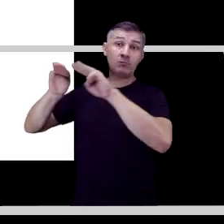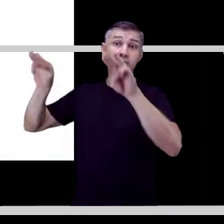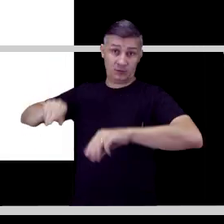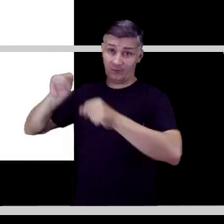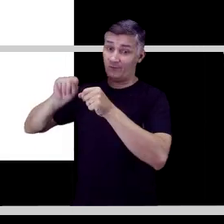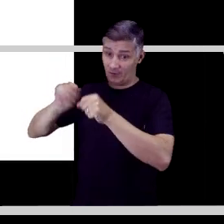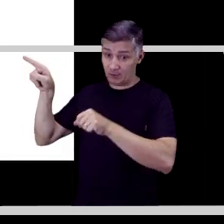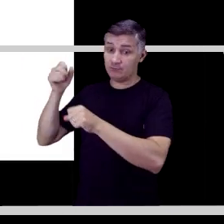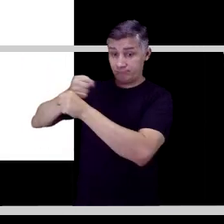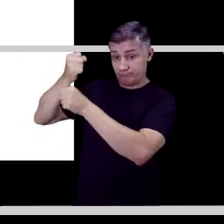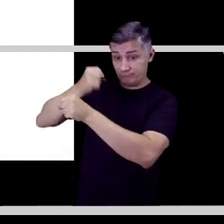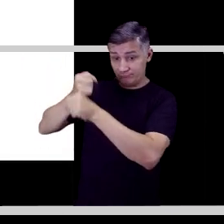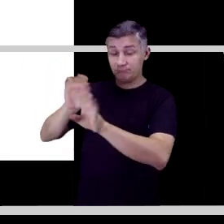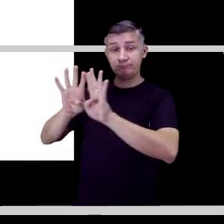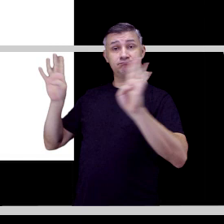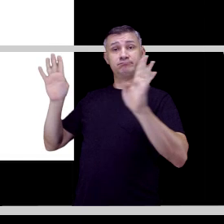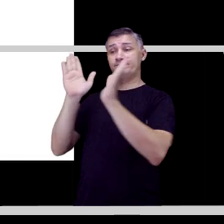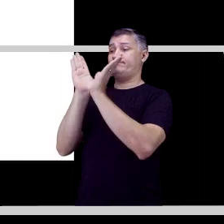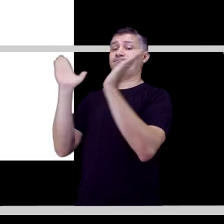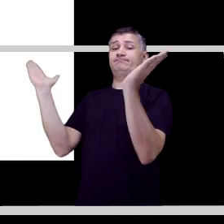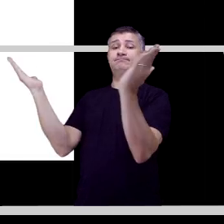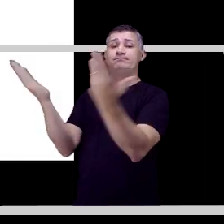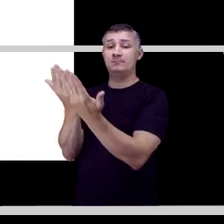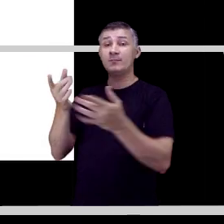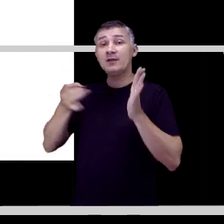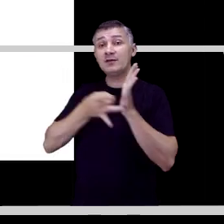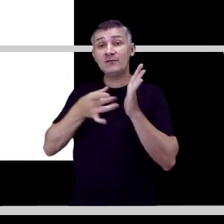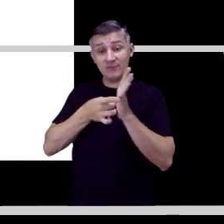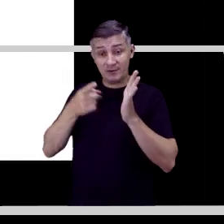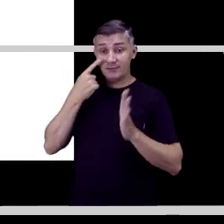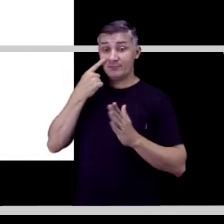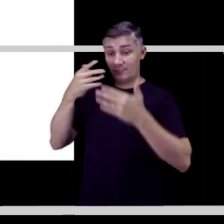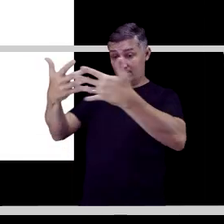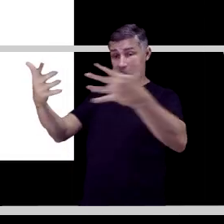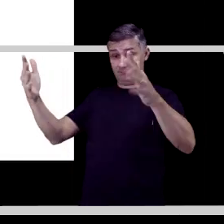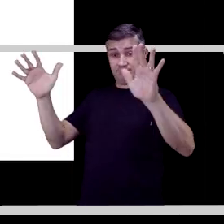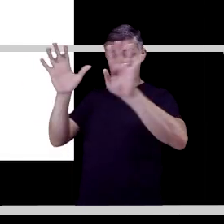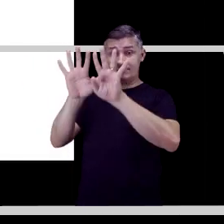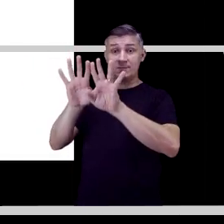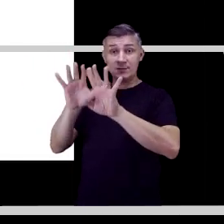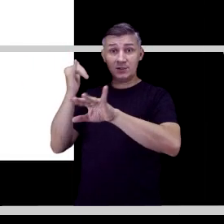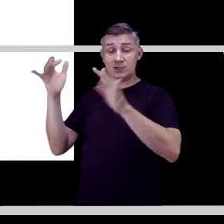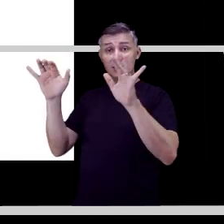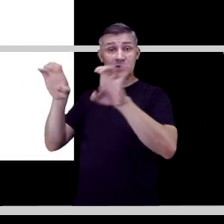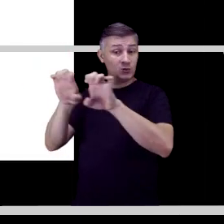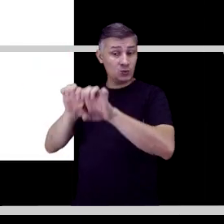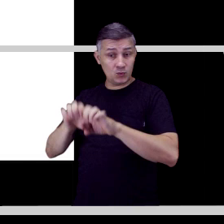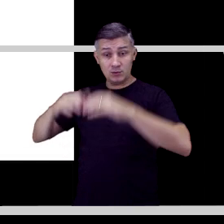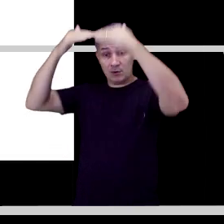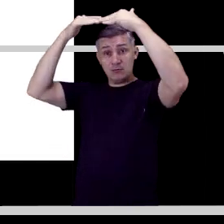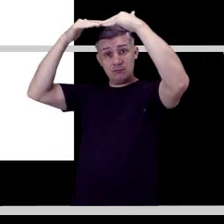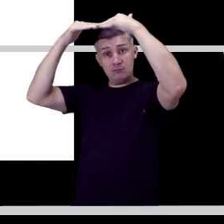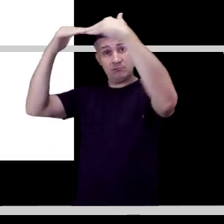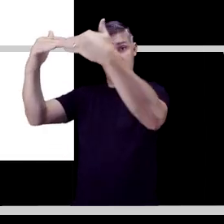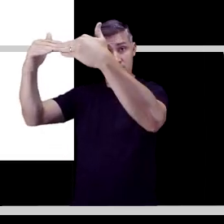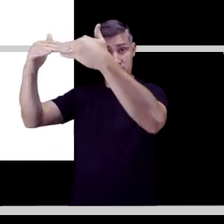dentro do museu, de uma forma semi-industrial, foi toda feita pelos próprios operários do museu, e que conforma esse espaço